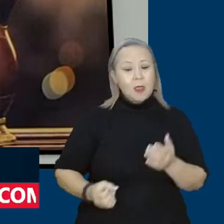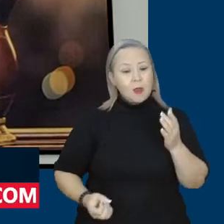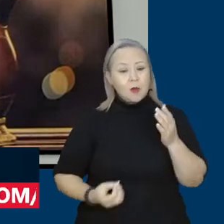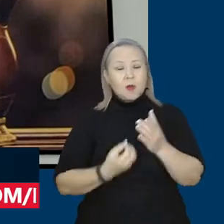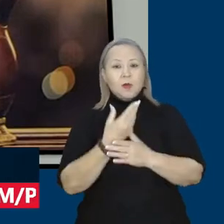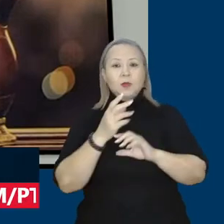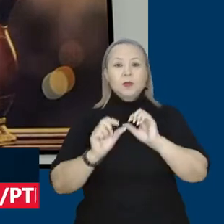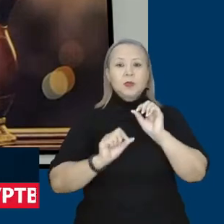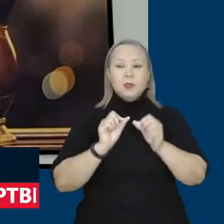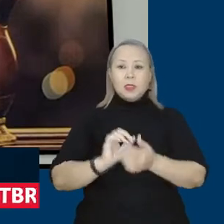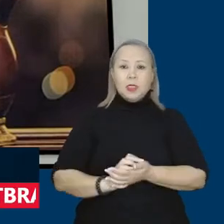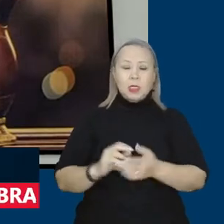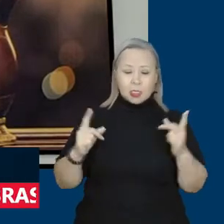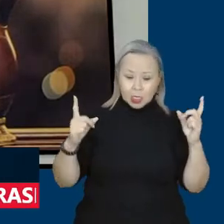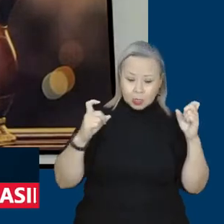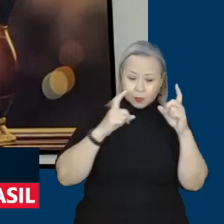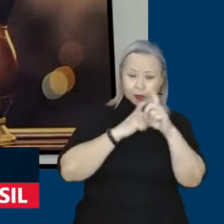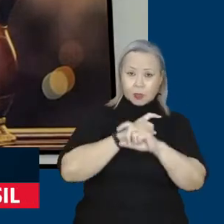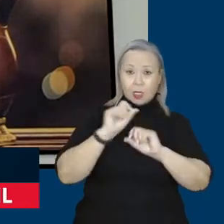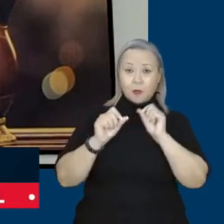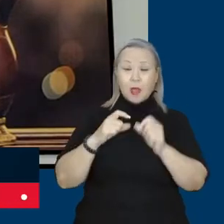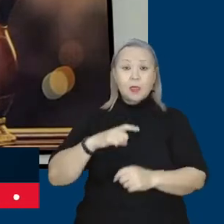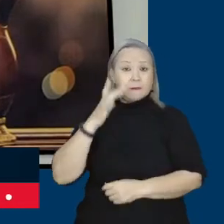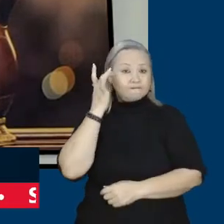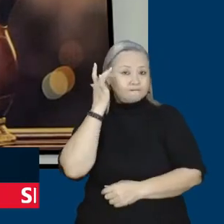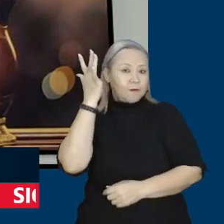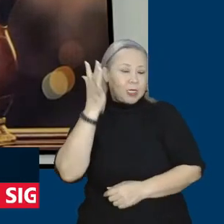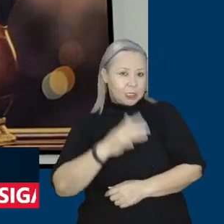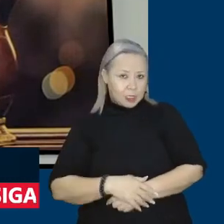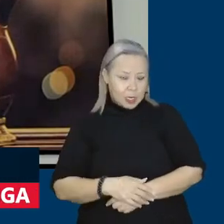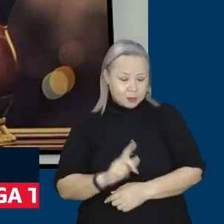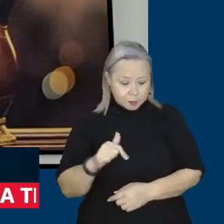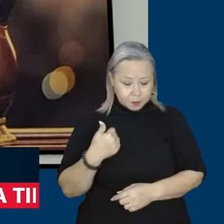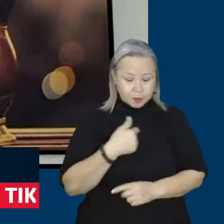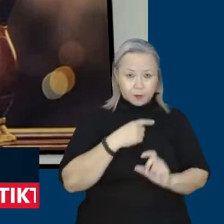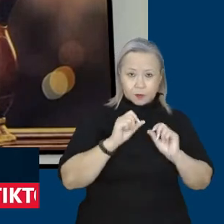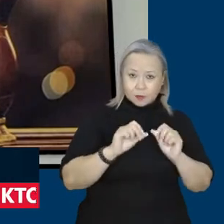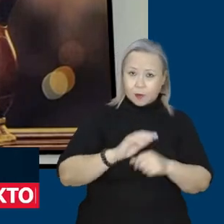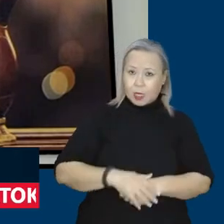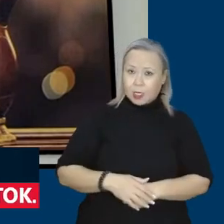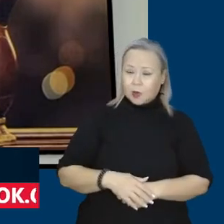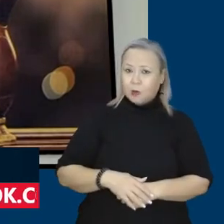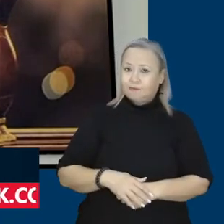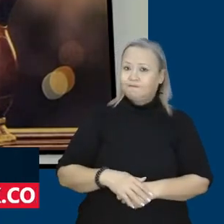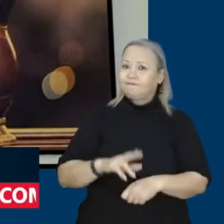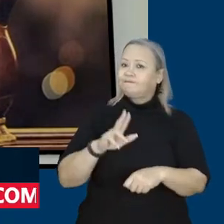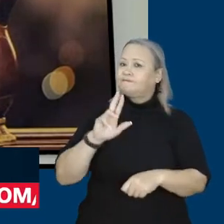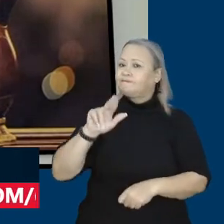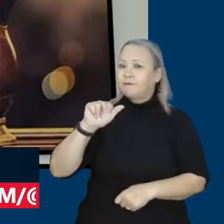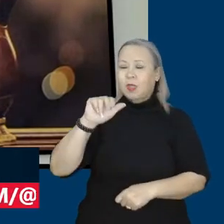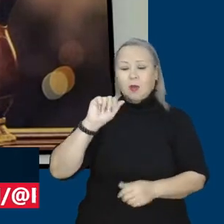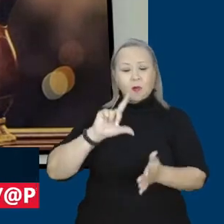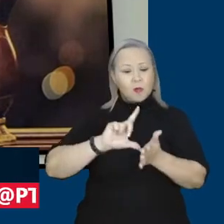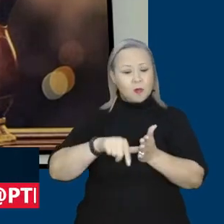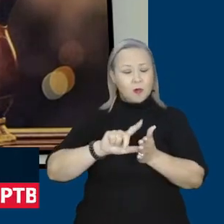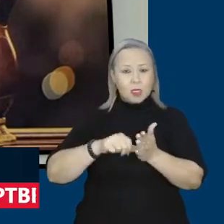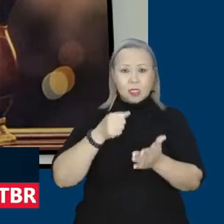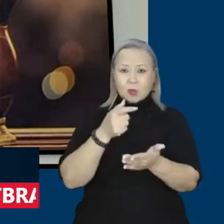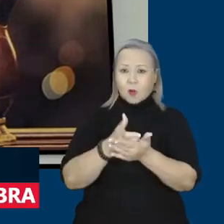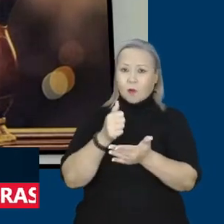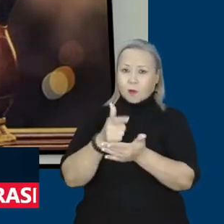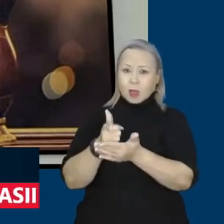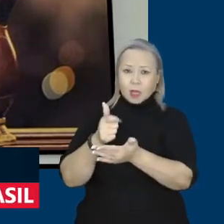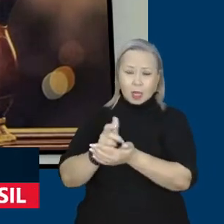a dificuldade para ter facilidade né Mas a nossa previdência nunca atrasou um dia o pagamento